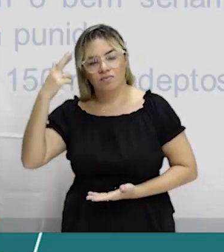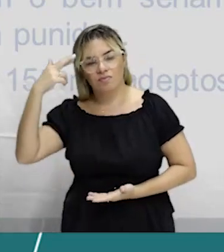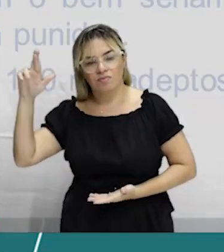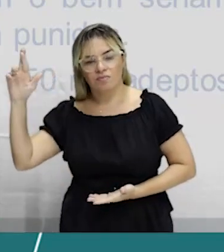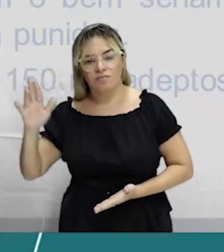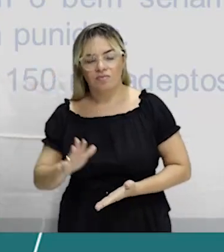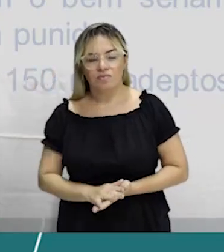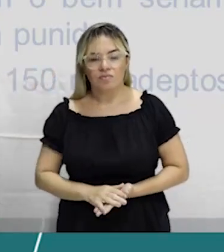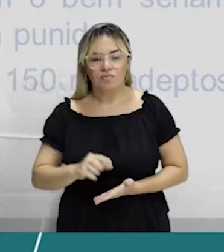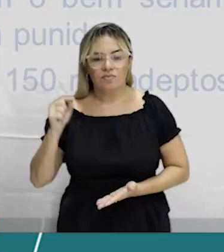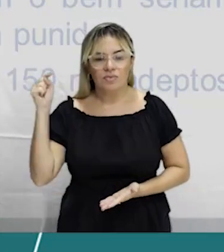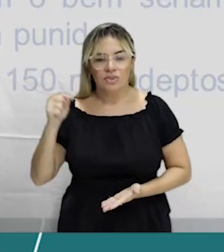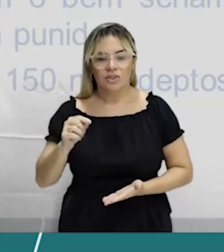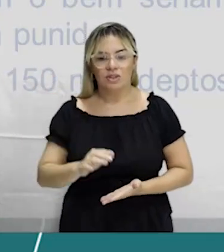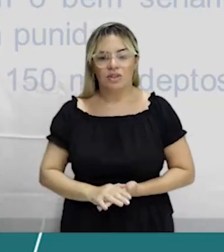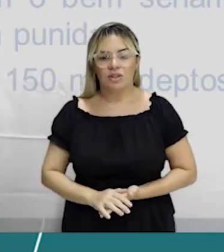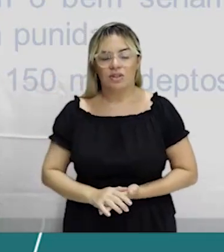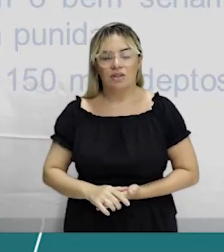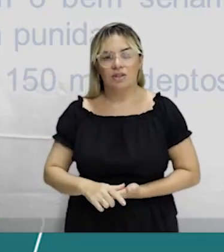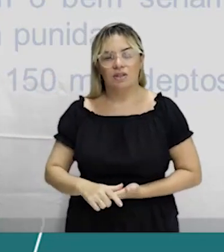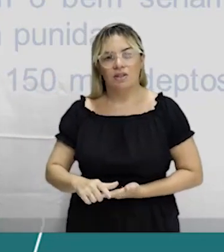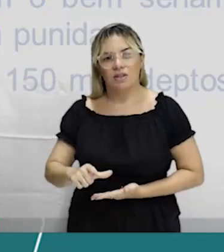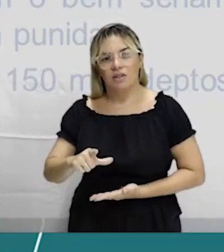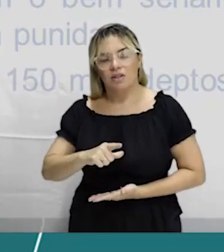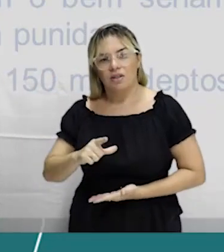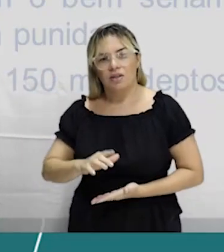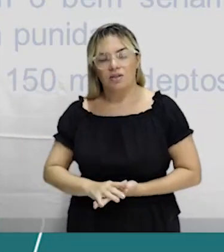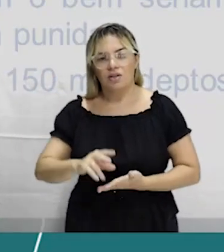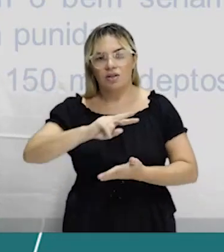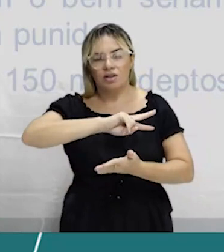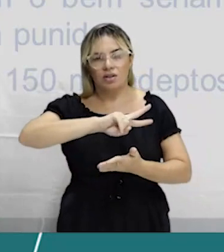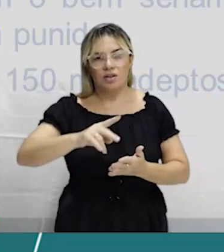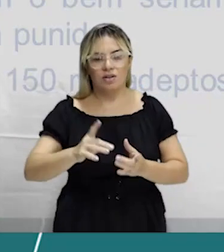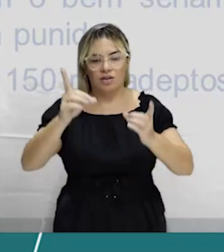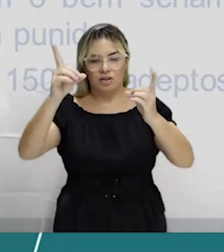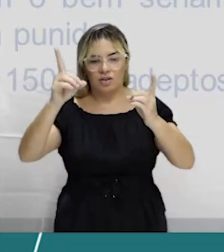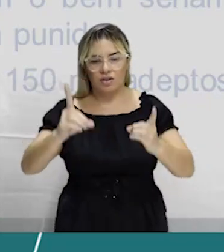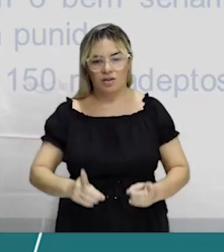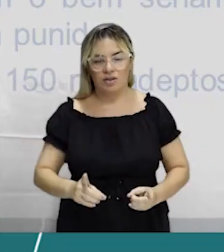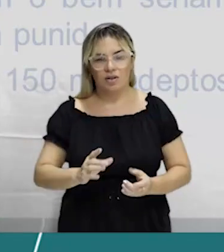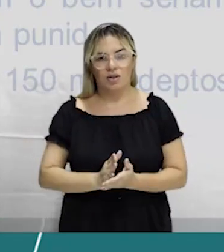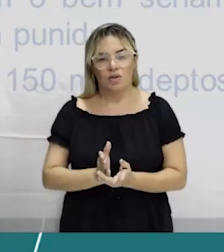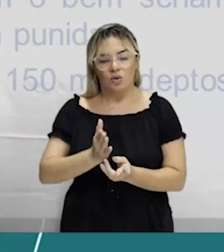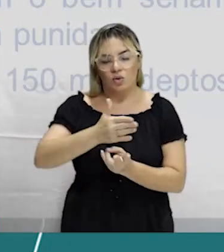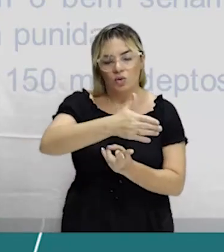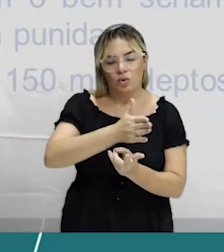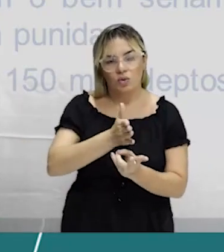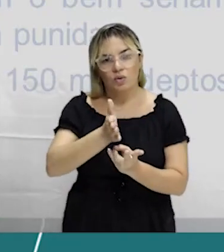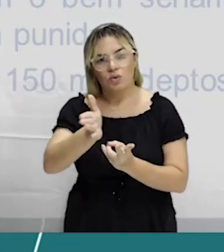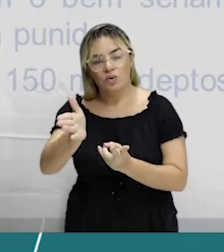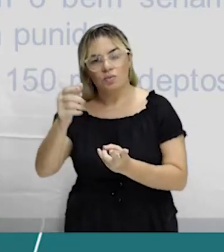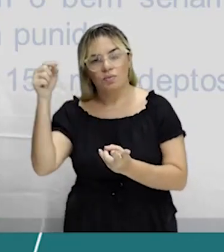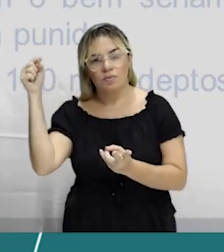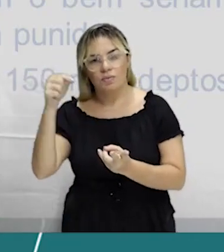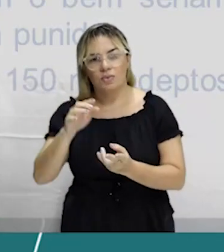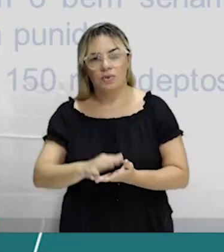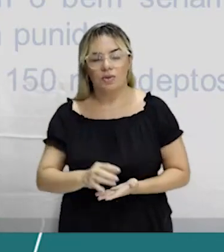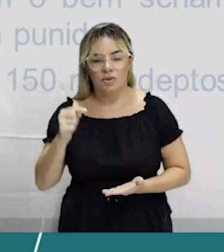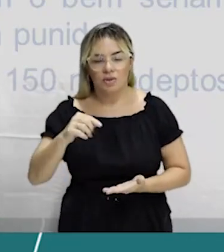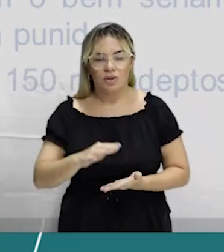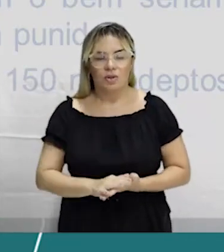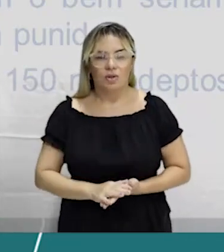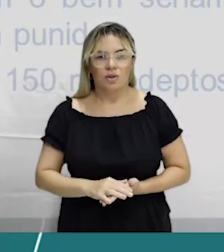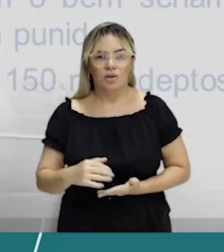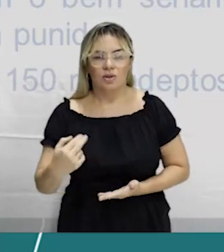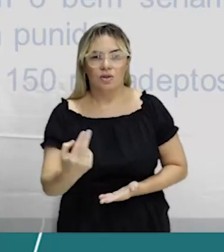eram politeístas. Porém, um politeísmo baseado no dualismo, que no fundo, nós temos